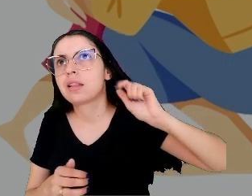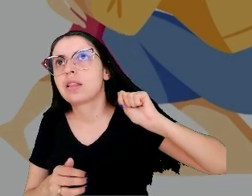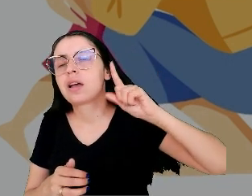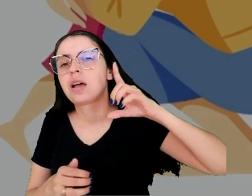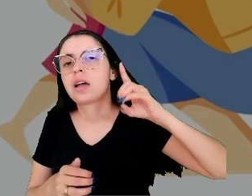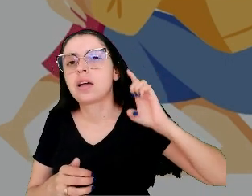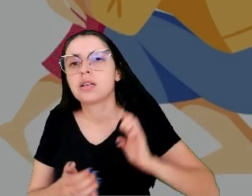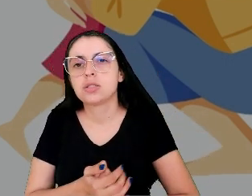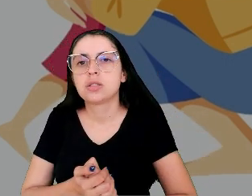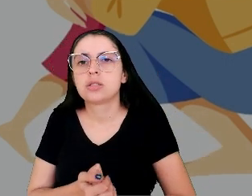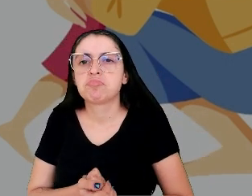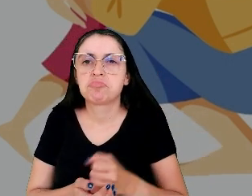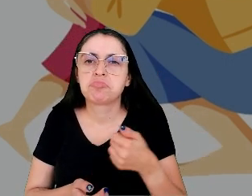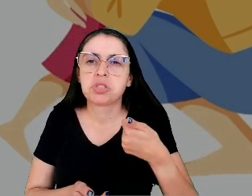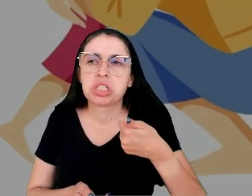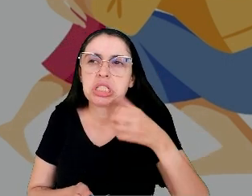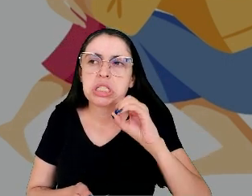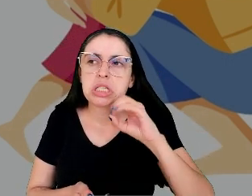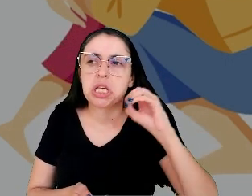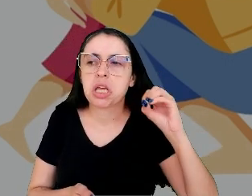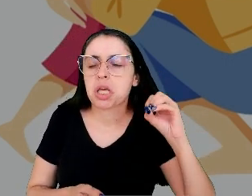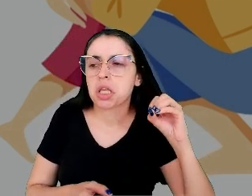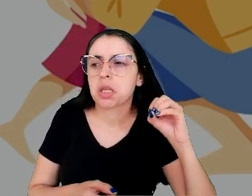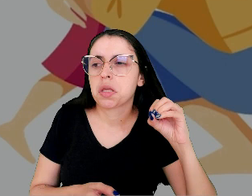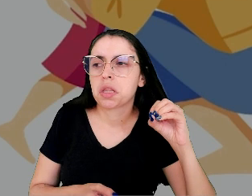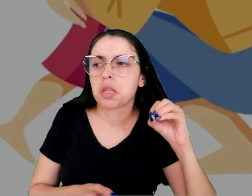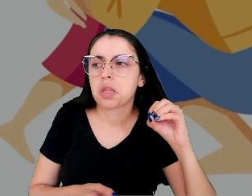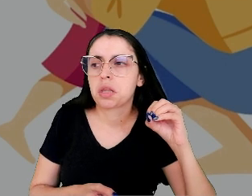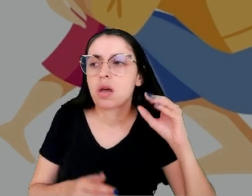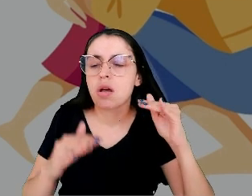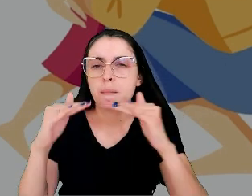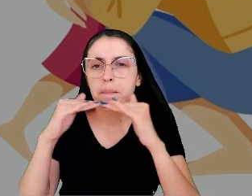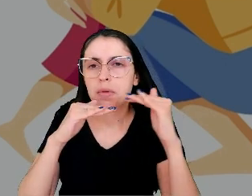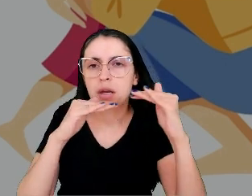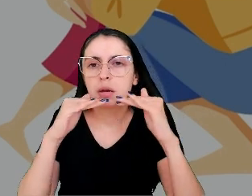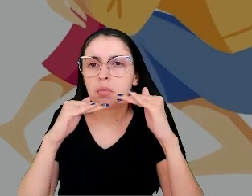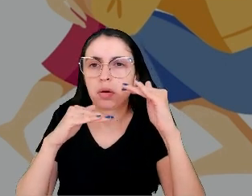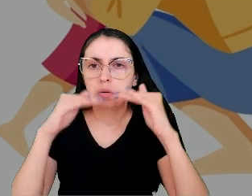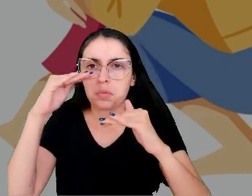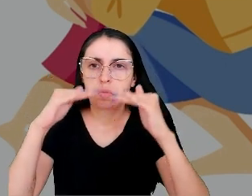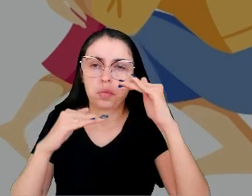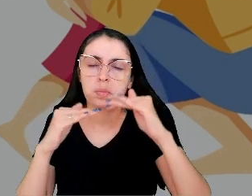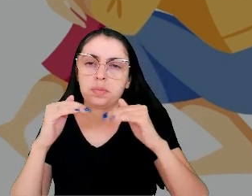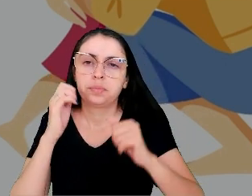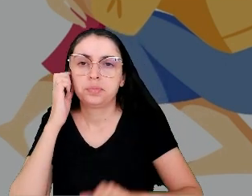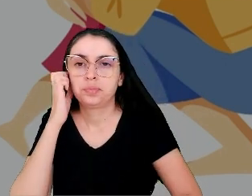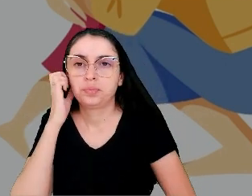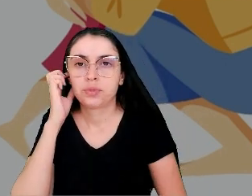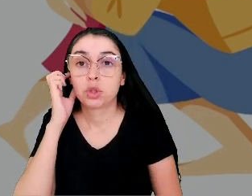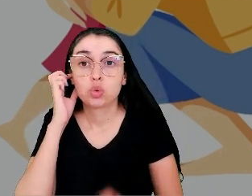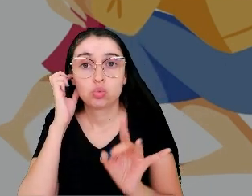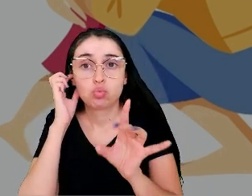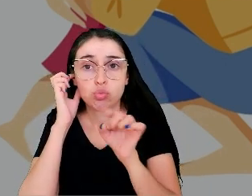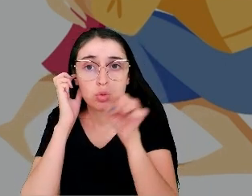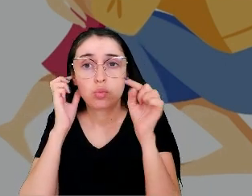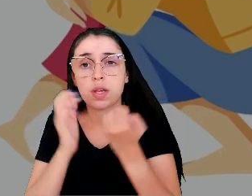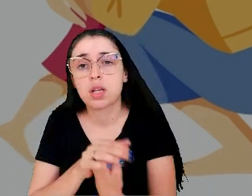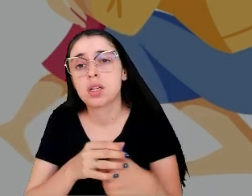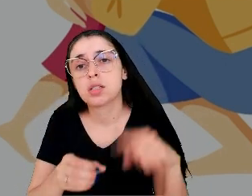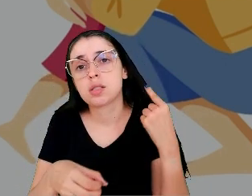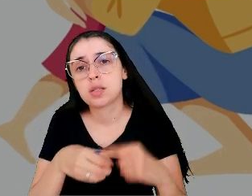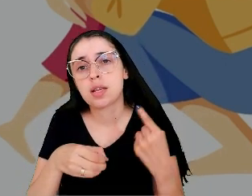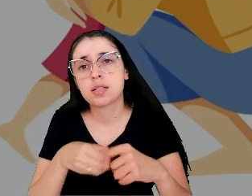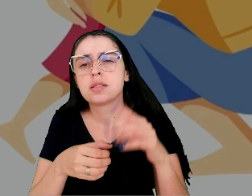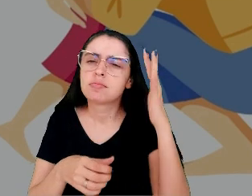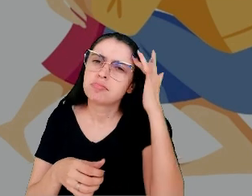os quase 100 parâmetros de qualidade da água na sua cidade, e ainda